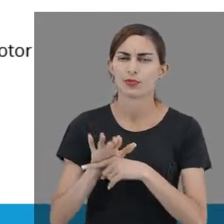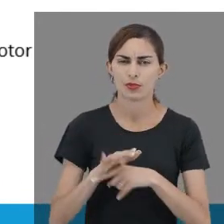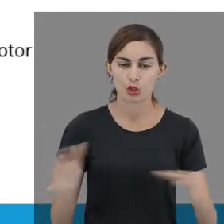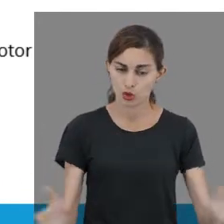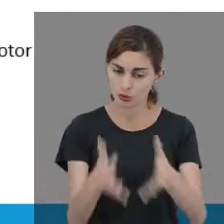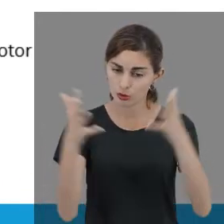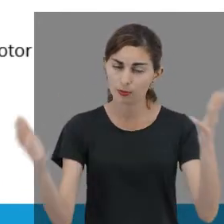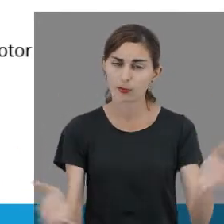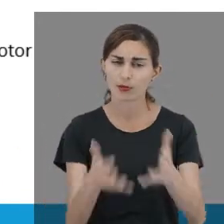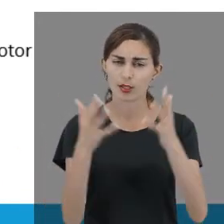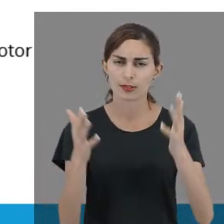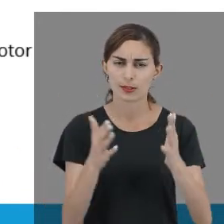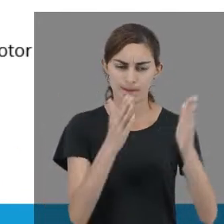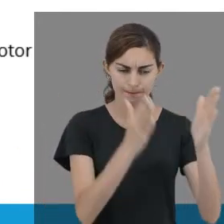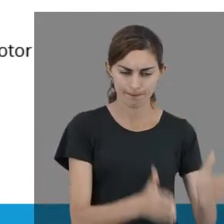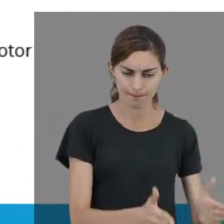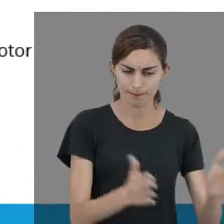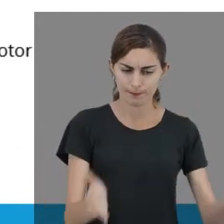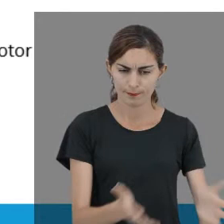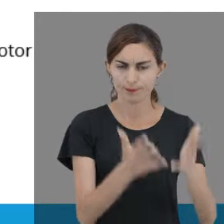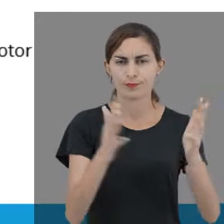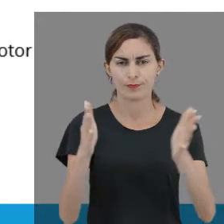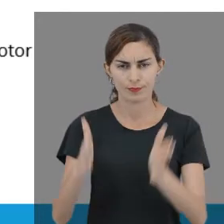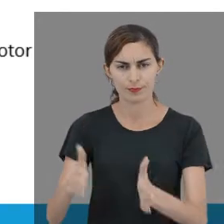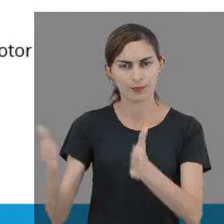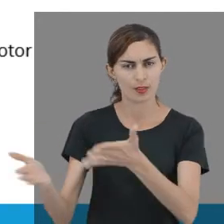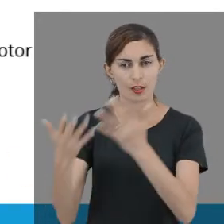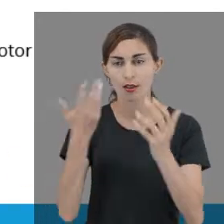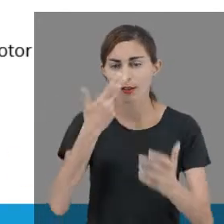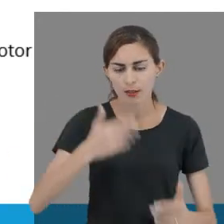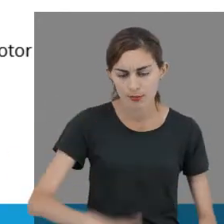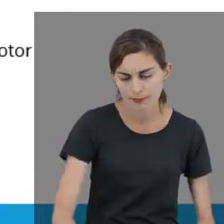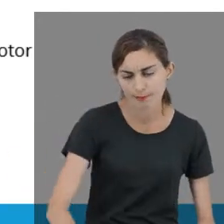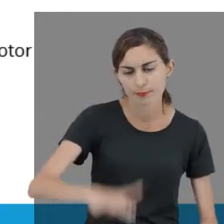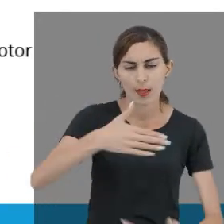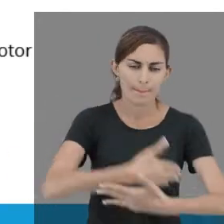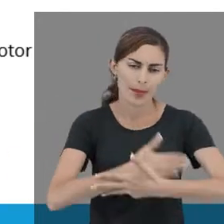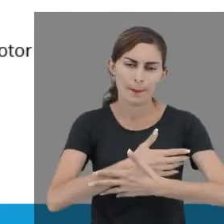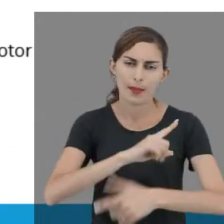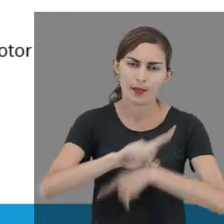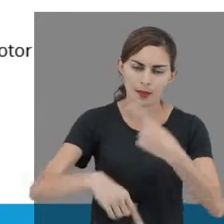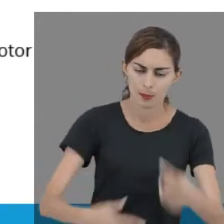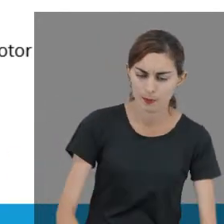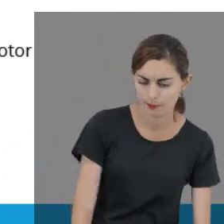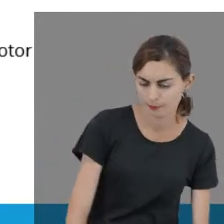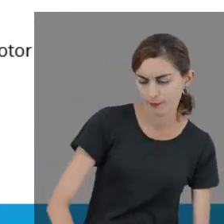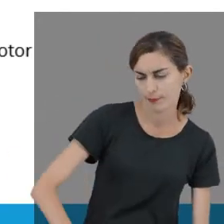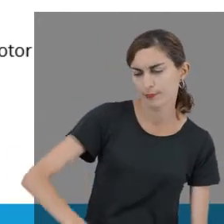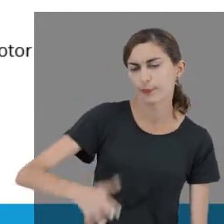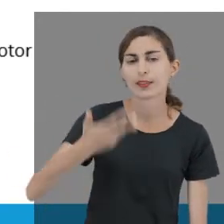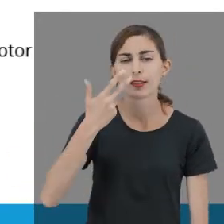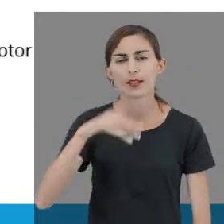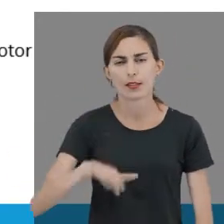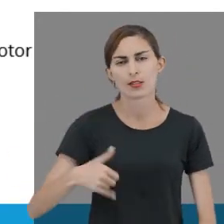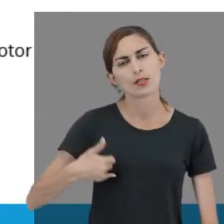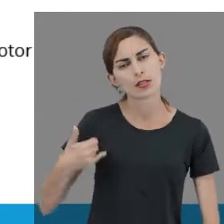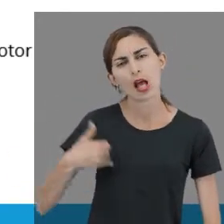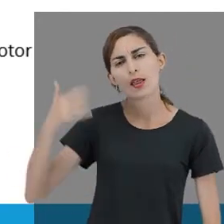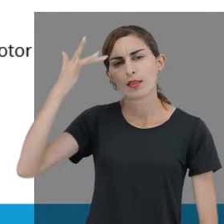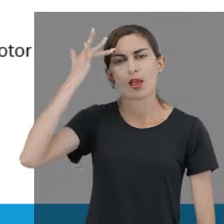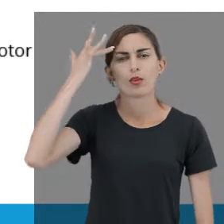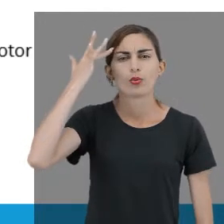crianças e as estratégias de estimulação de cada período. Então, eles estão crescendo de crianças, eram bebês, já são crianças, de crianças